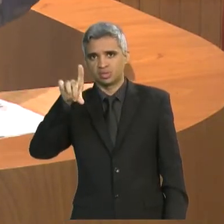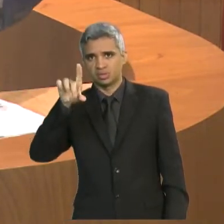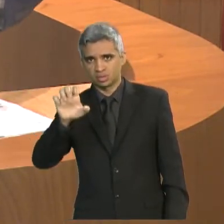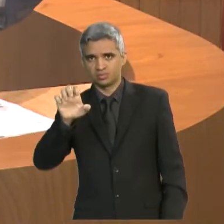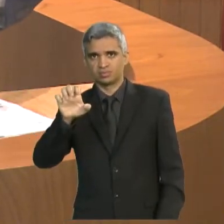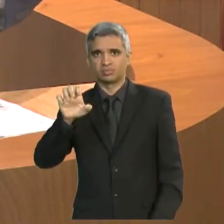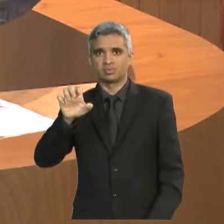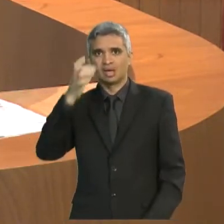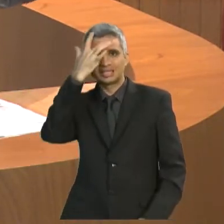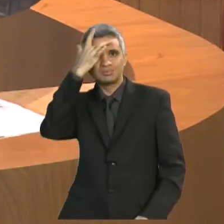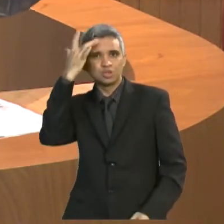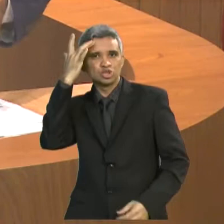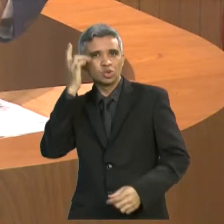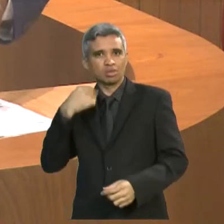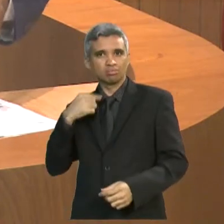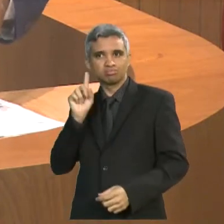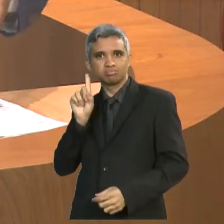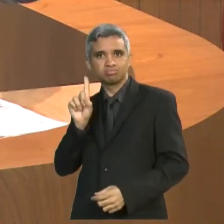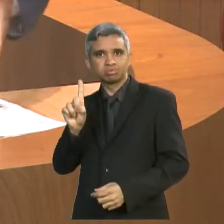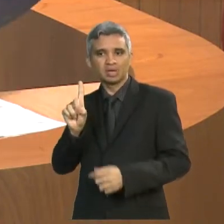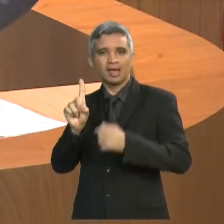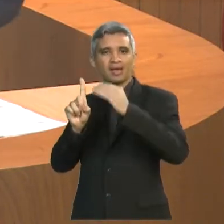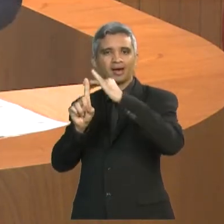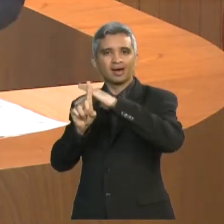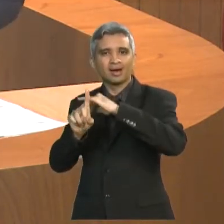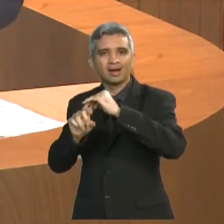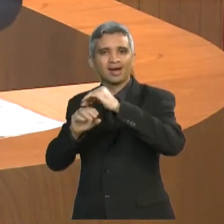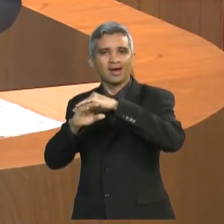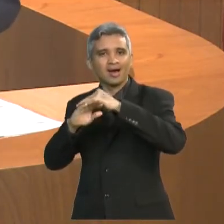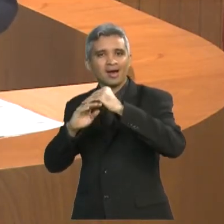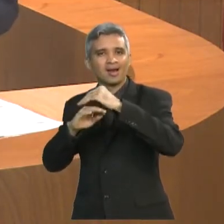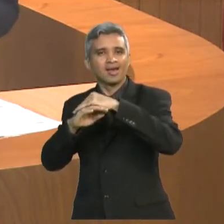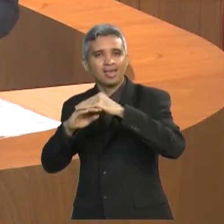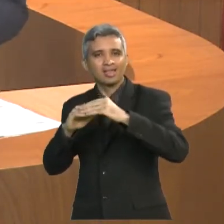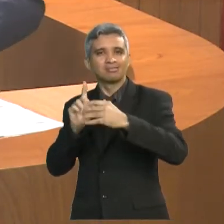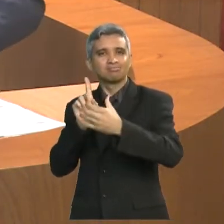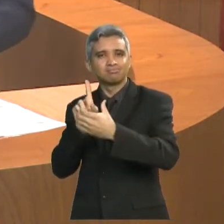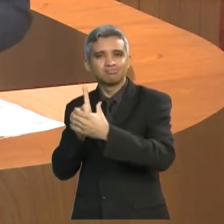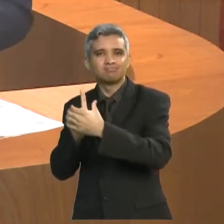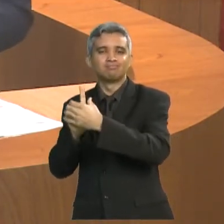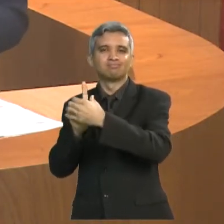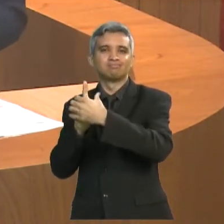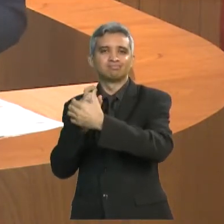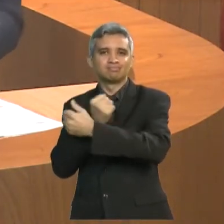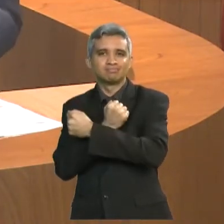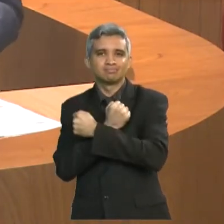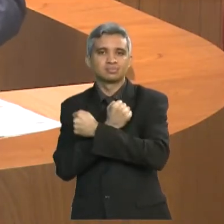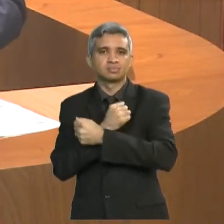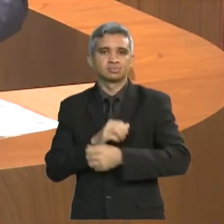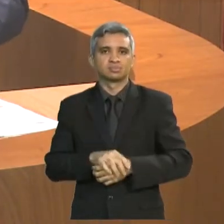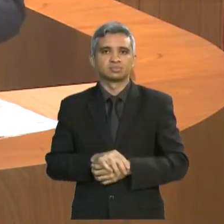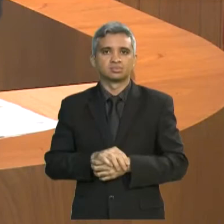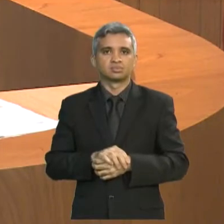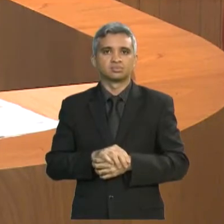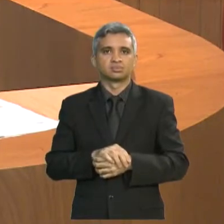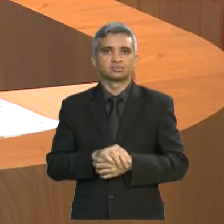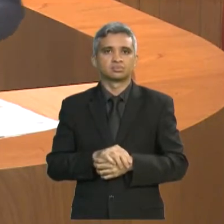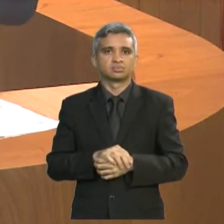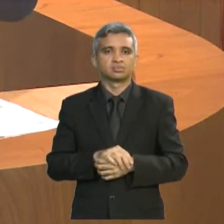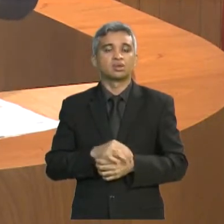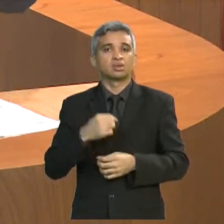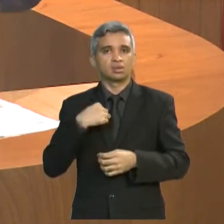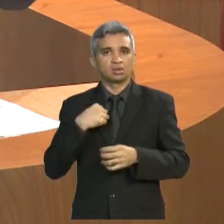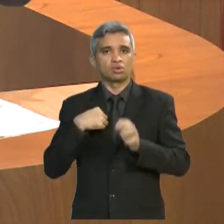leva o meu povo e eu fui bem recebido e para ter certeza que vocês não estão sozinhos vamos continuar lá no refizemos